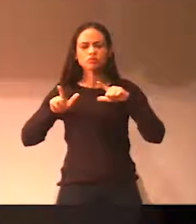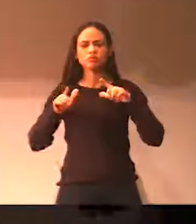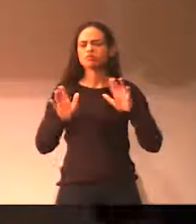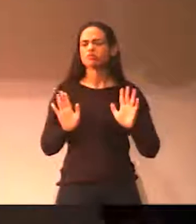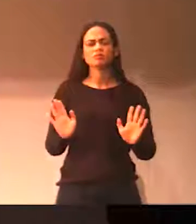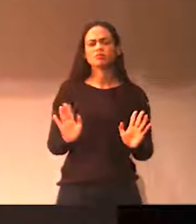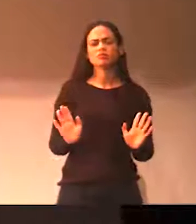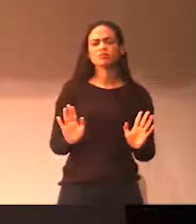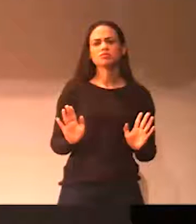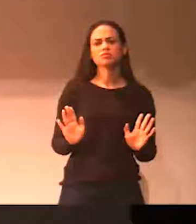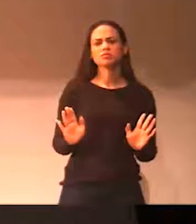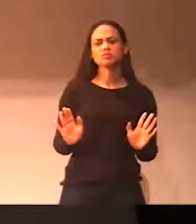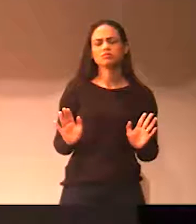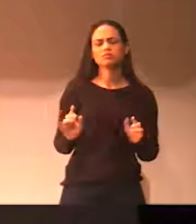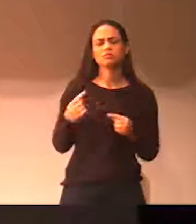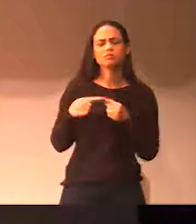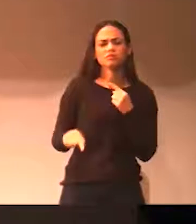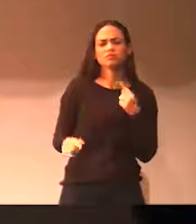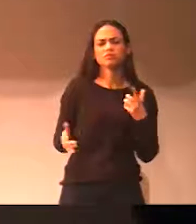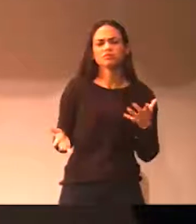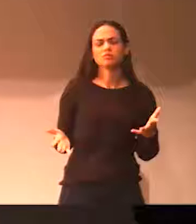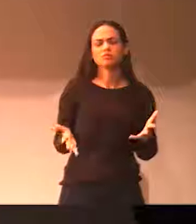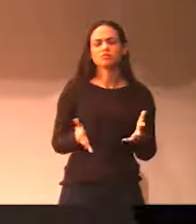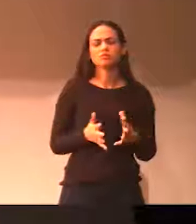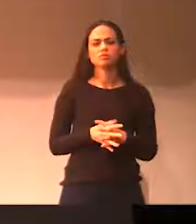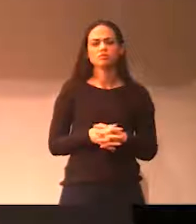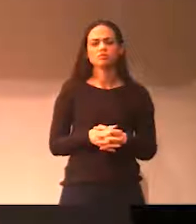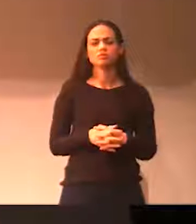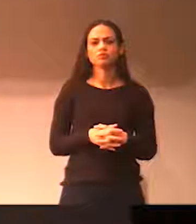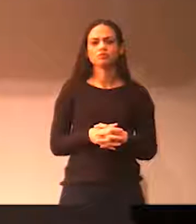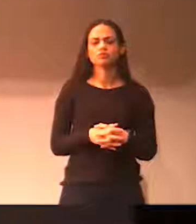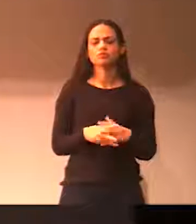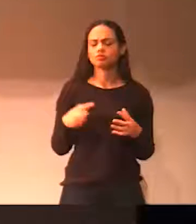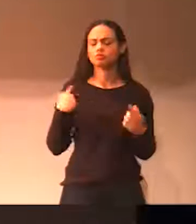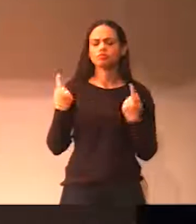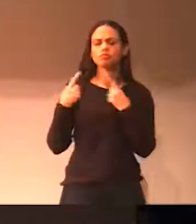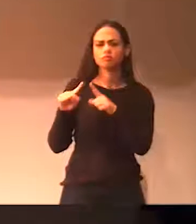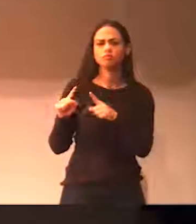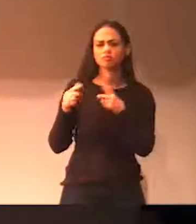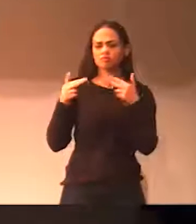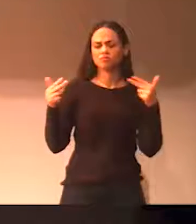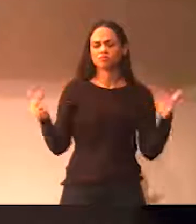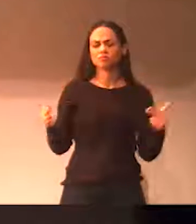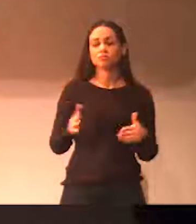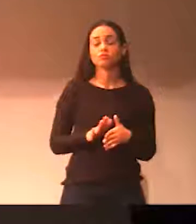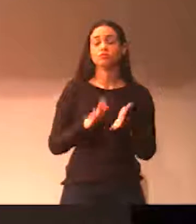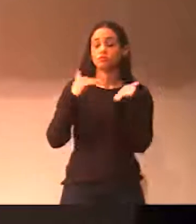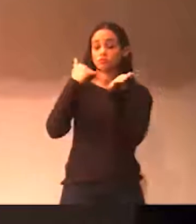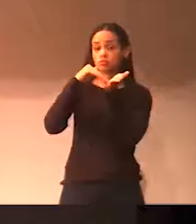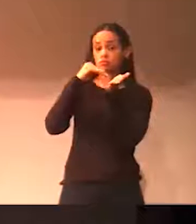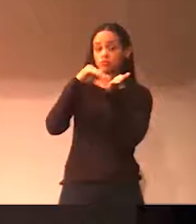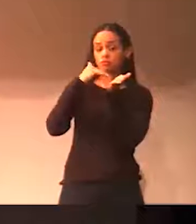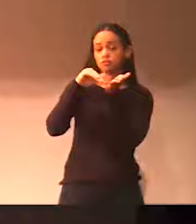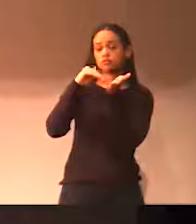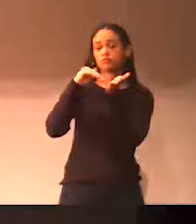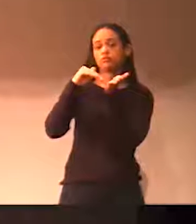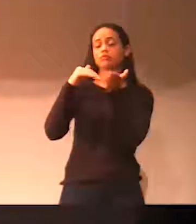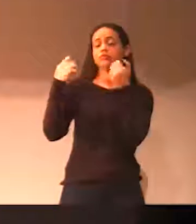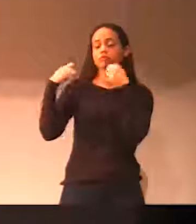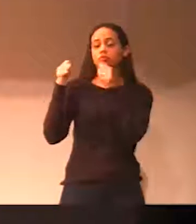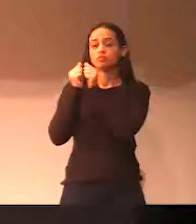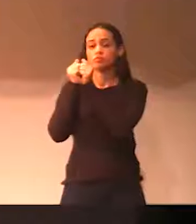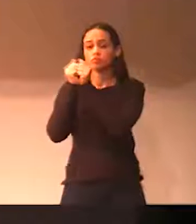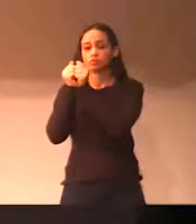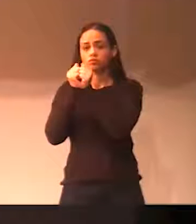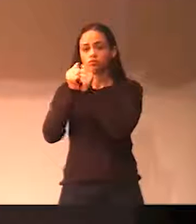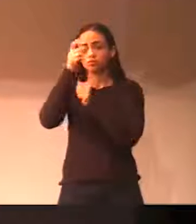insano, né, na minha opinião, para não falar ridículo. Mas, enfim, fui totalmente contra. Eu acho que O secretário que tem que acompanhar o prefeito é o secretário de governo.